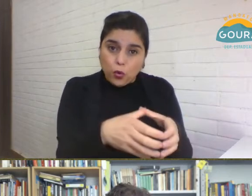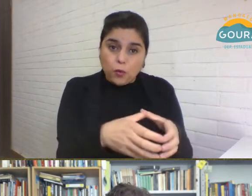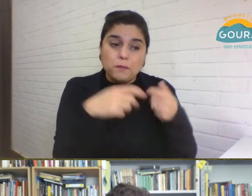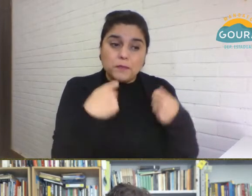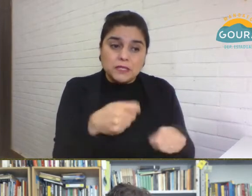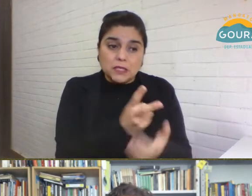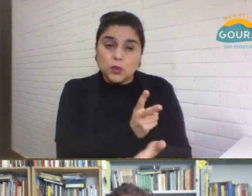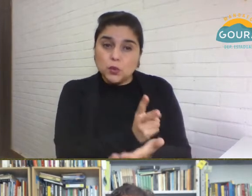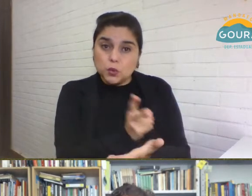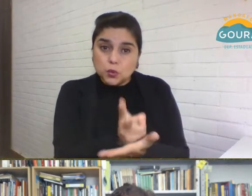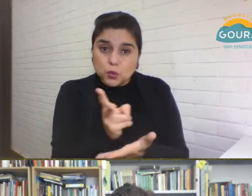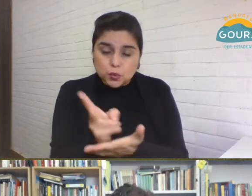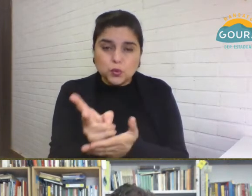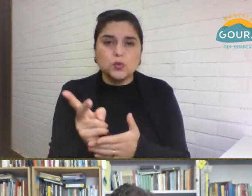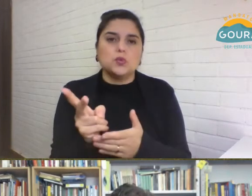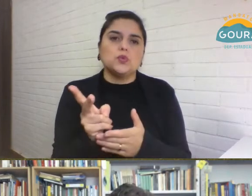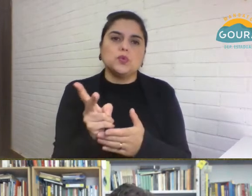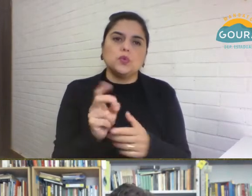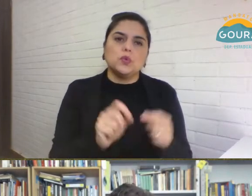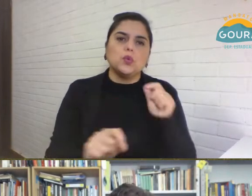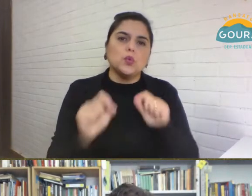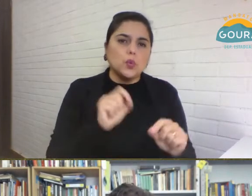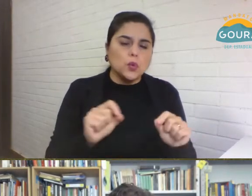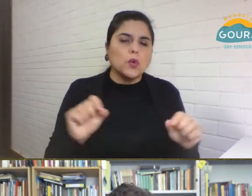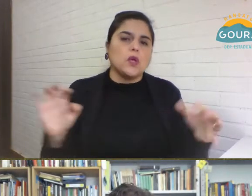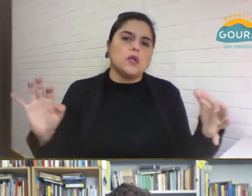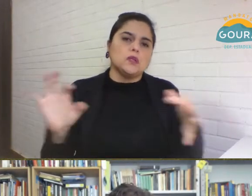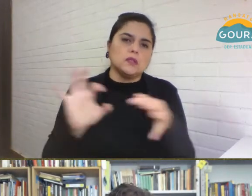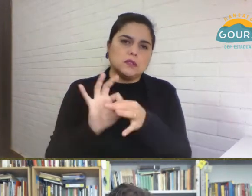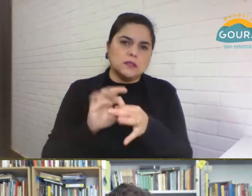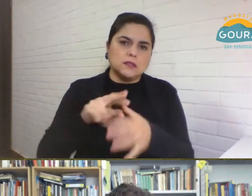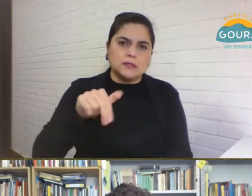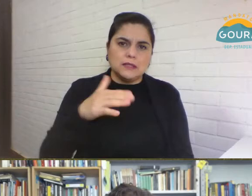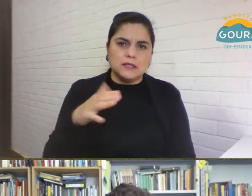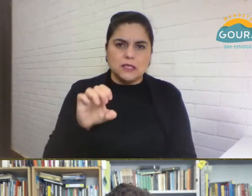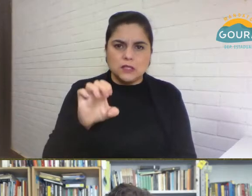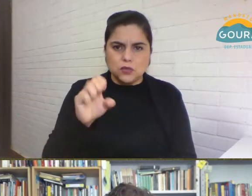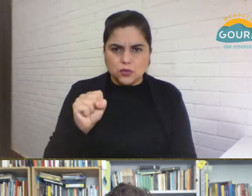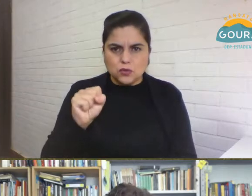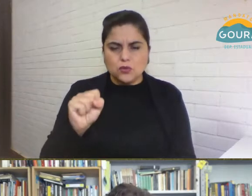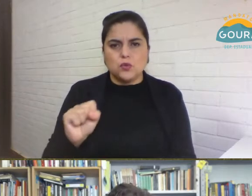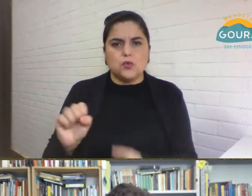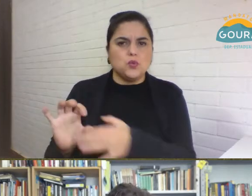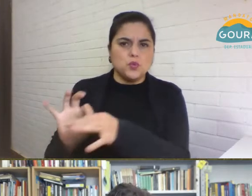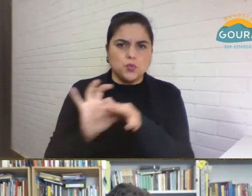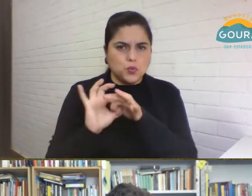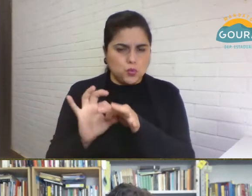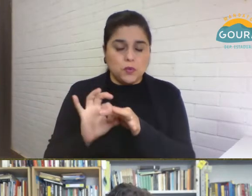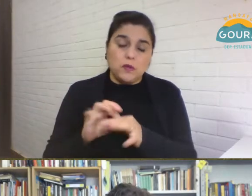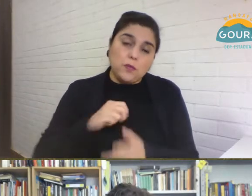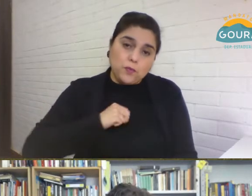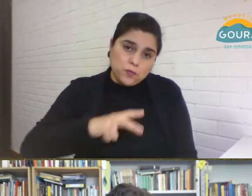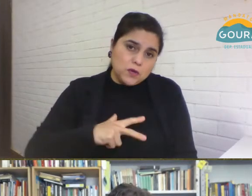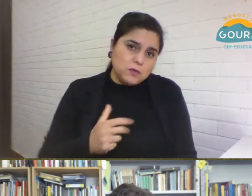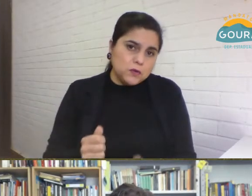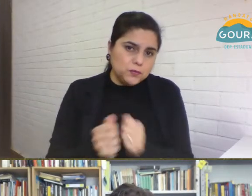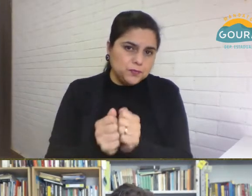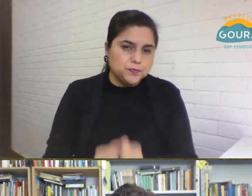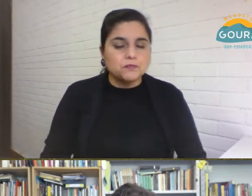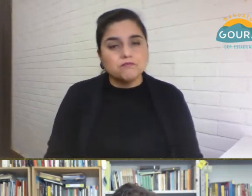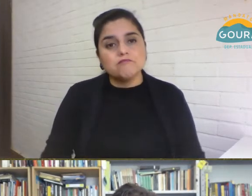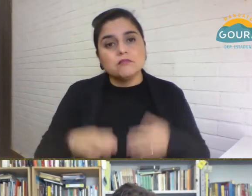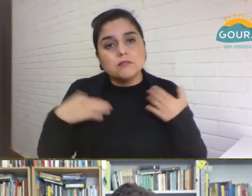quadro dos tratados das Nações Unidas de que Portugal era signatário. Ou seja, teríamos